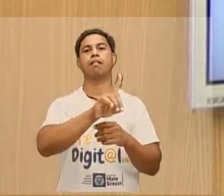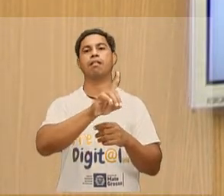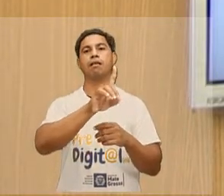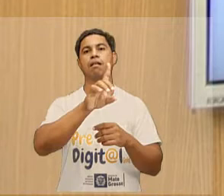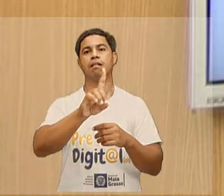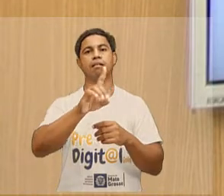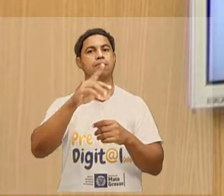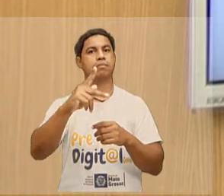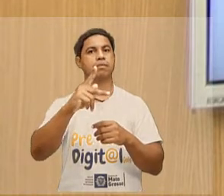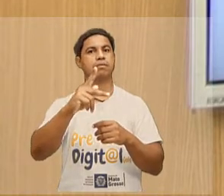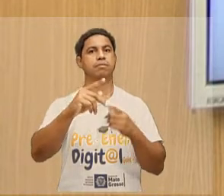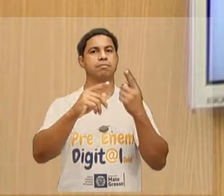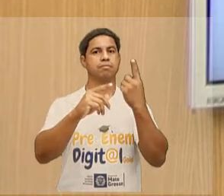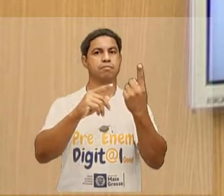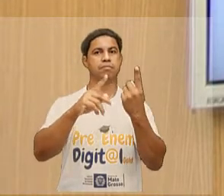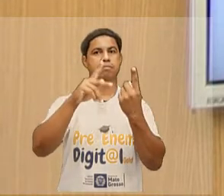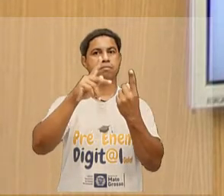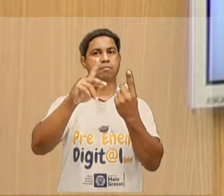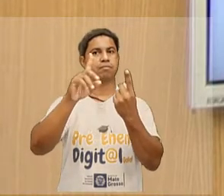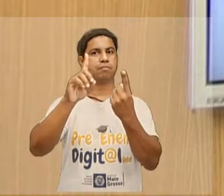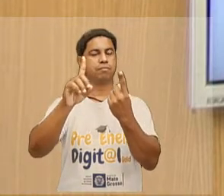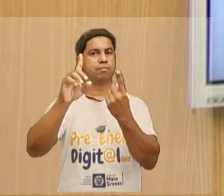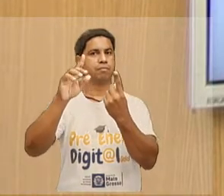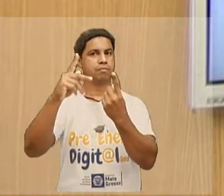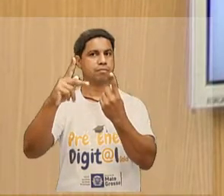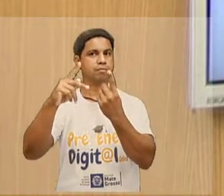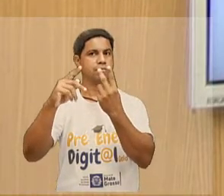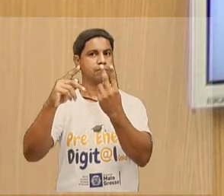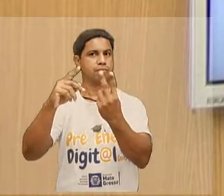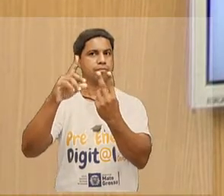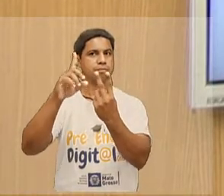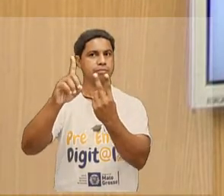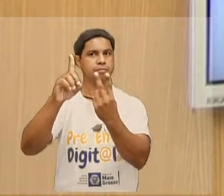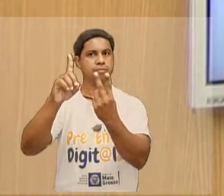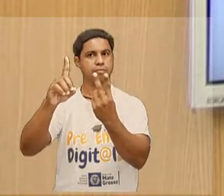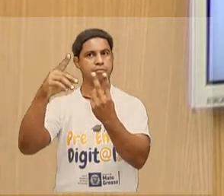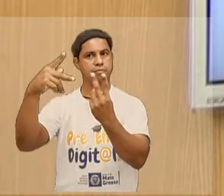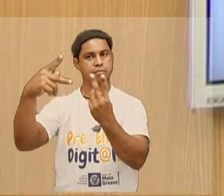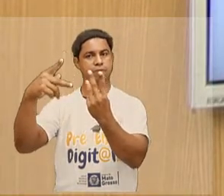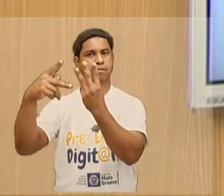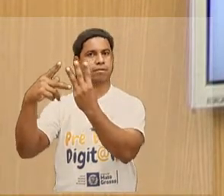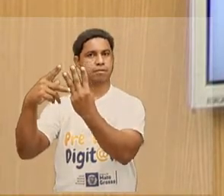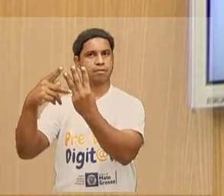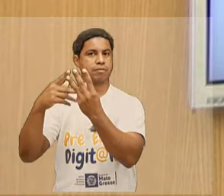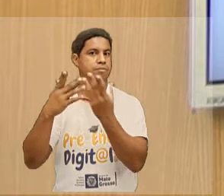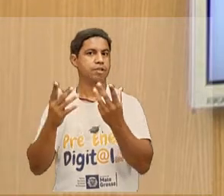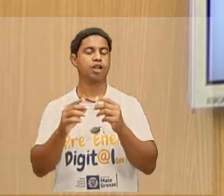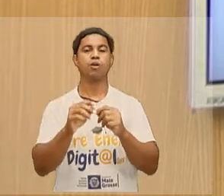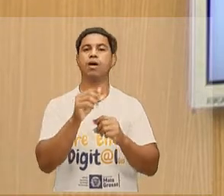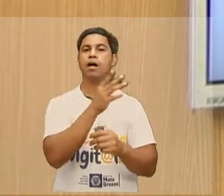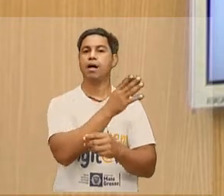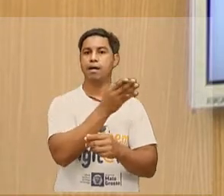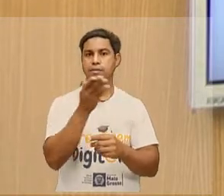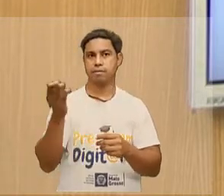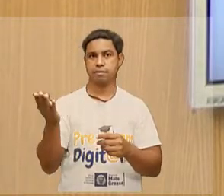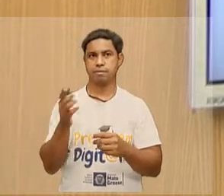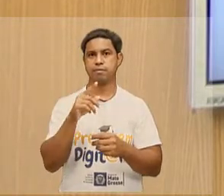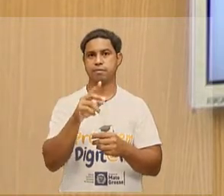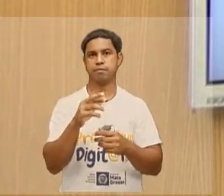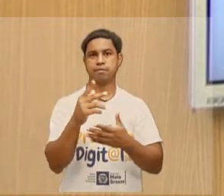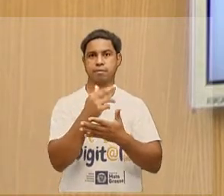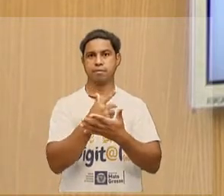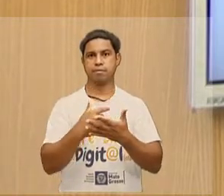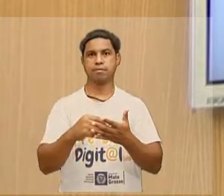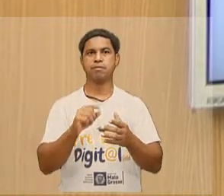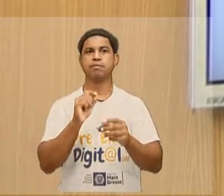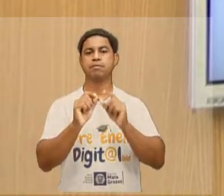DDP1, DDP2, DDP3. A soma de todas as DDPs vai dar essa DDP total. Esse símbolo aqui demonstra que aqui